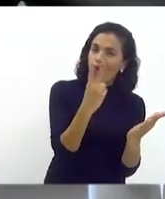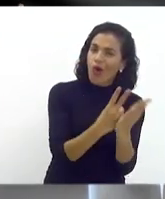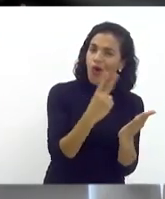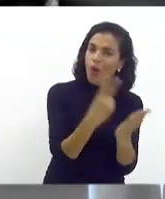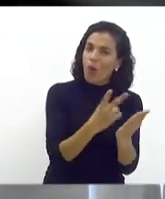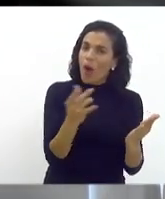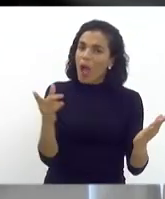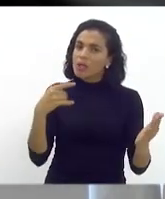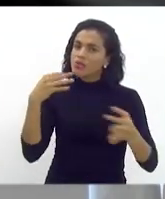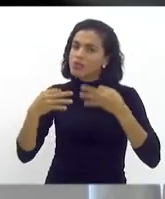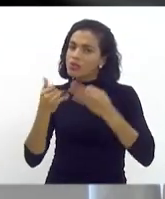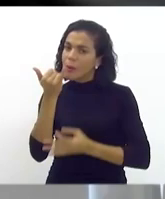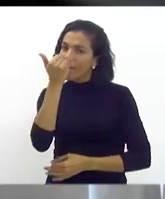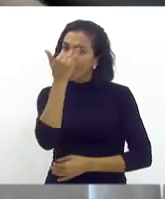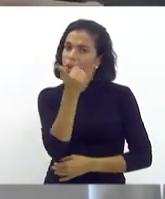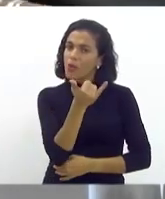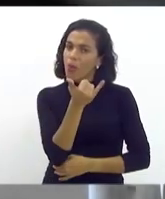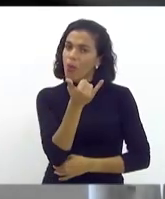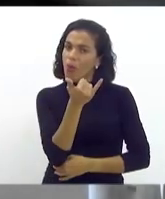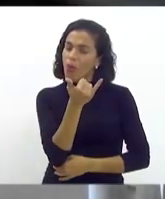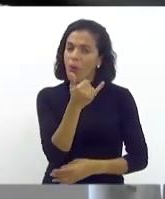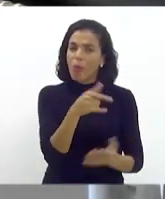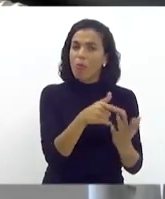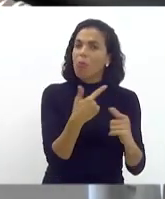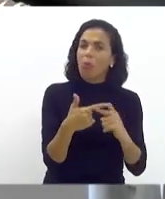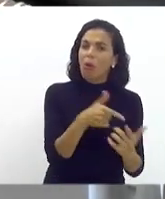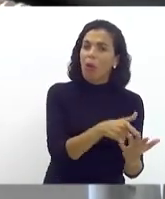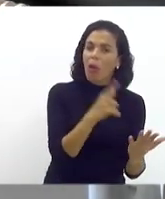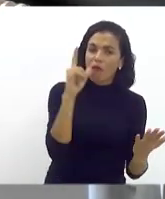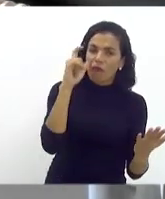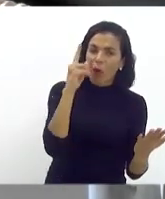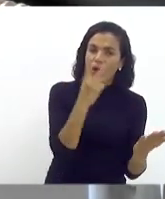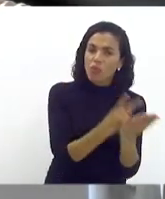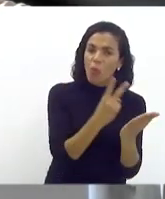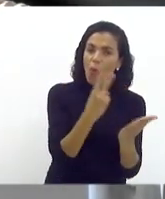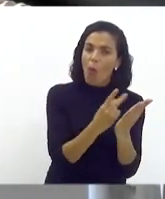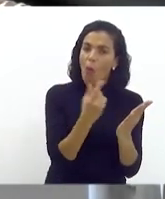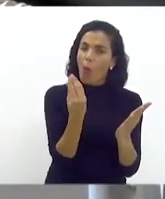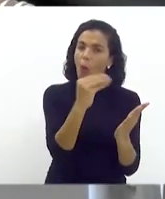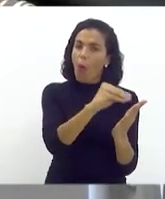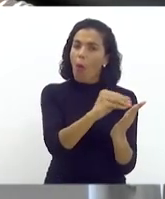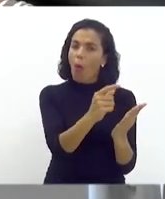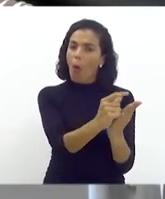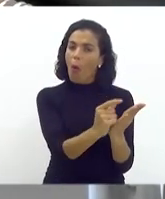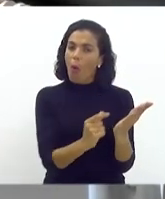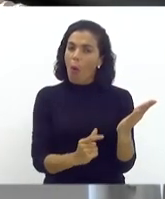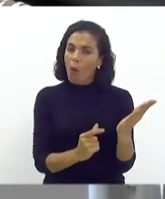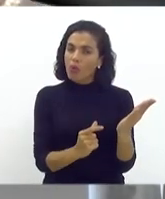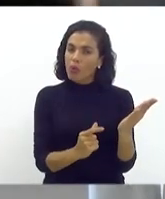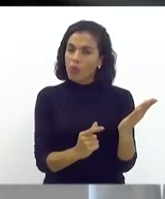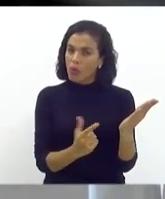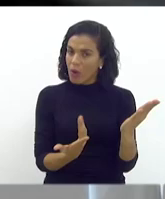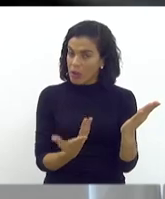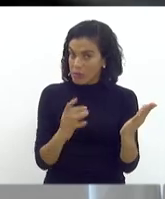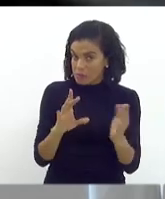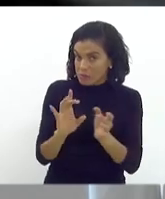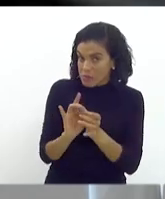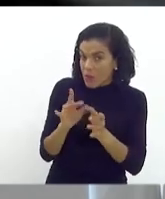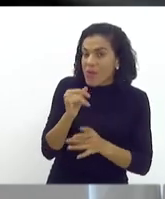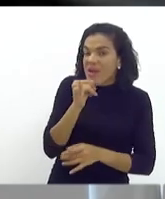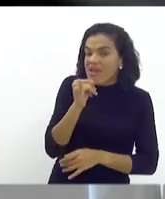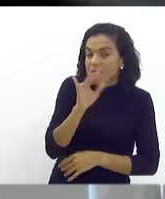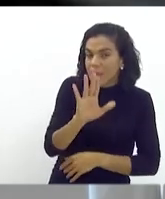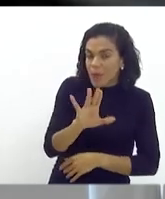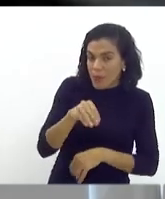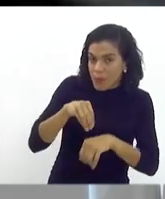E se ela foi absolvida transitou em julgado não haveria porque a foto dela está inserida no álbum de suspeitos Me permita citar um